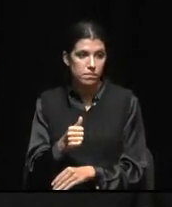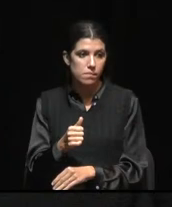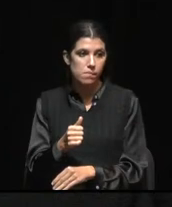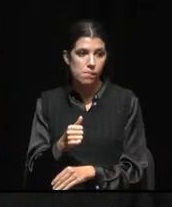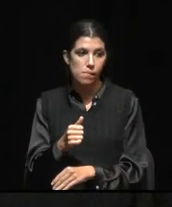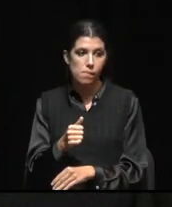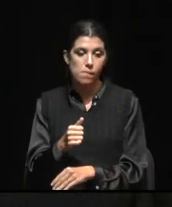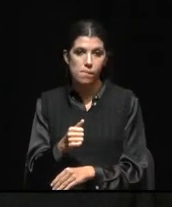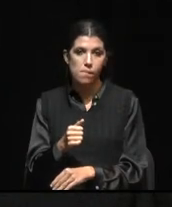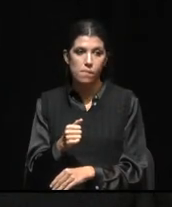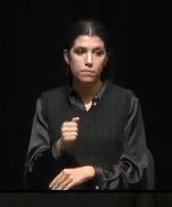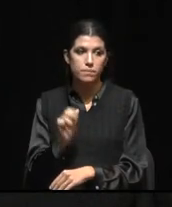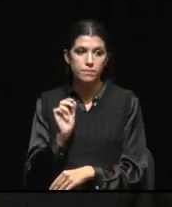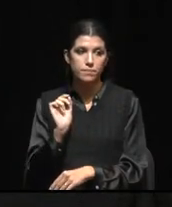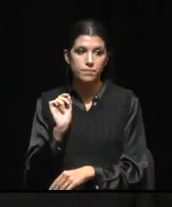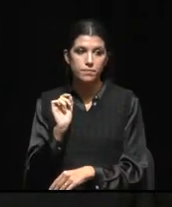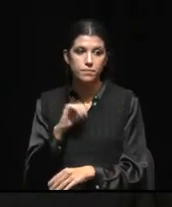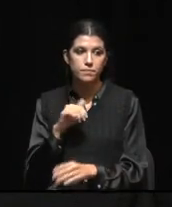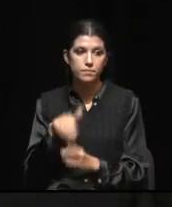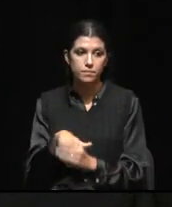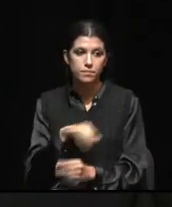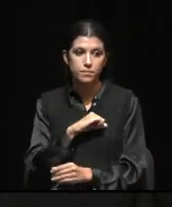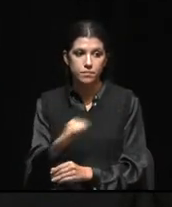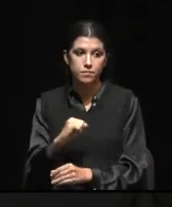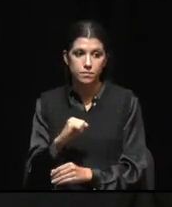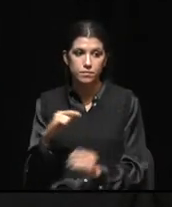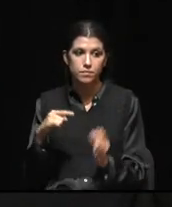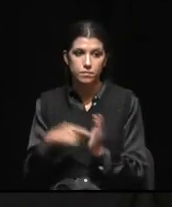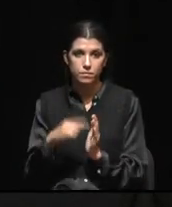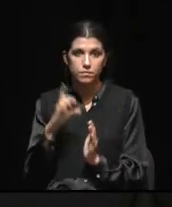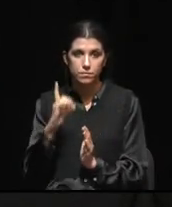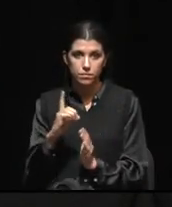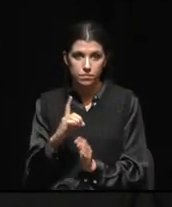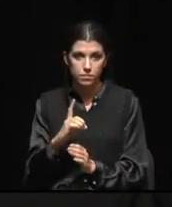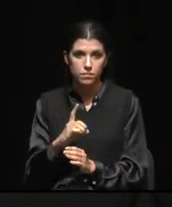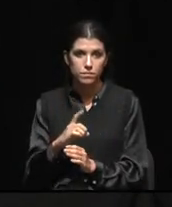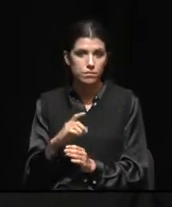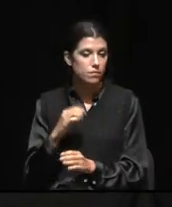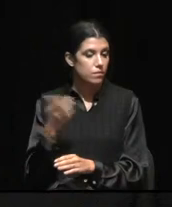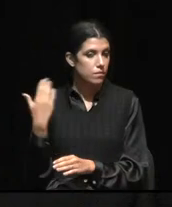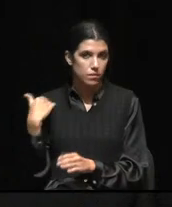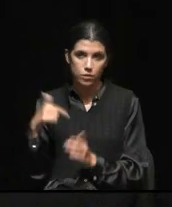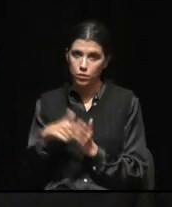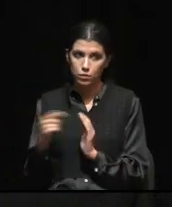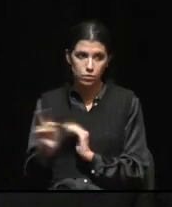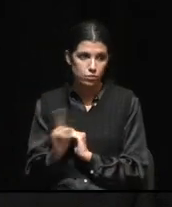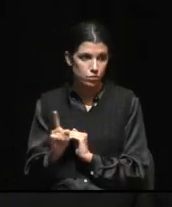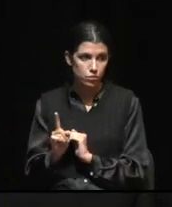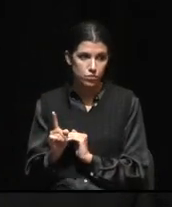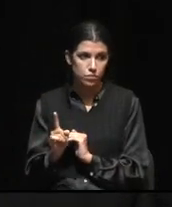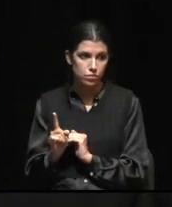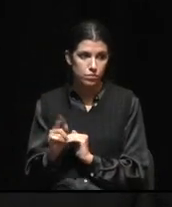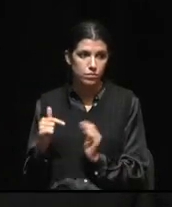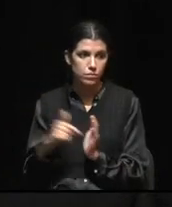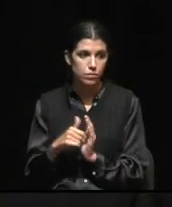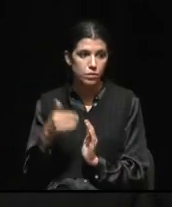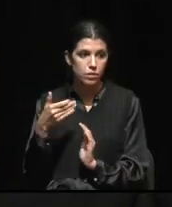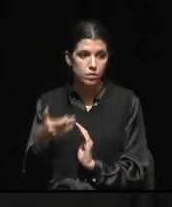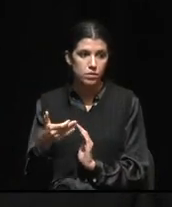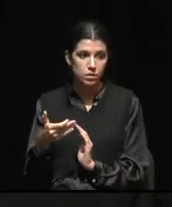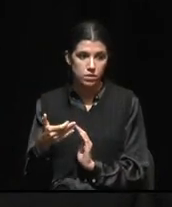Pan votaram contra não tinham votado no ponto s não votaram